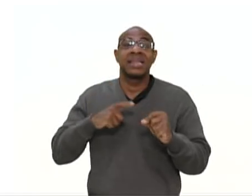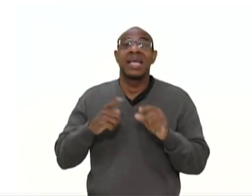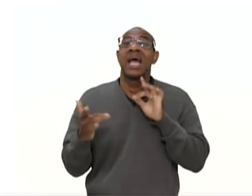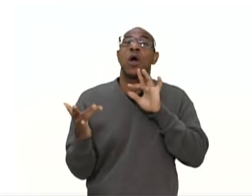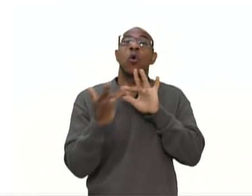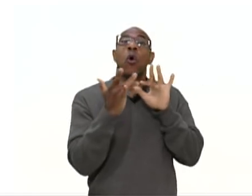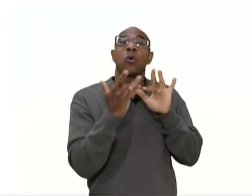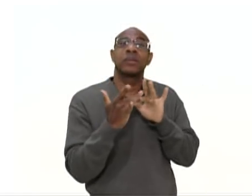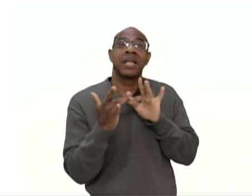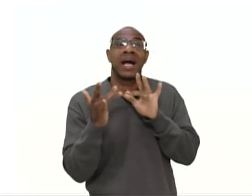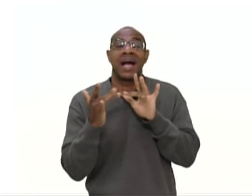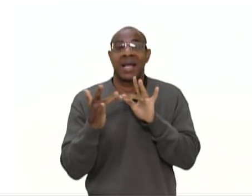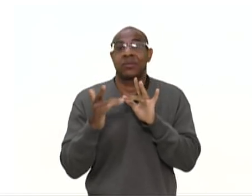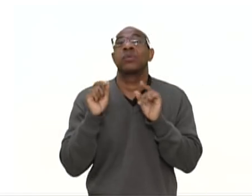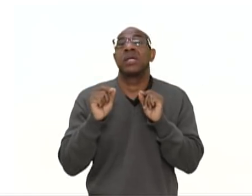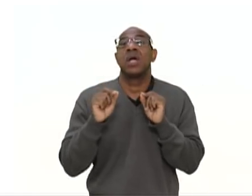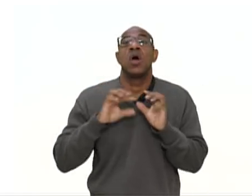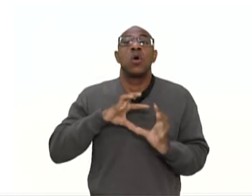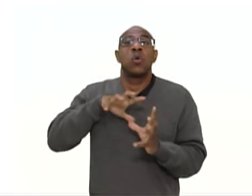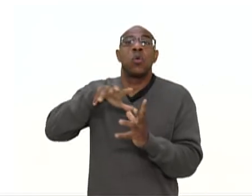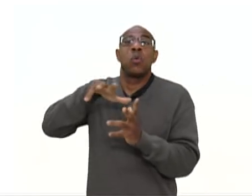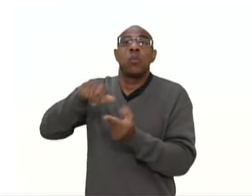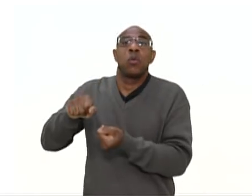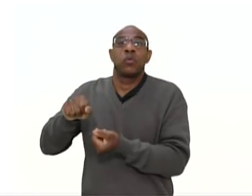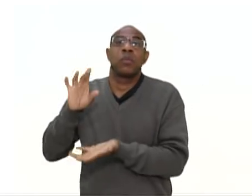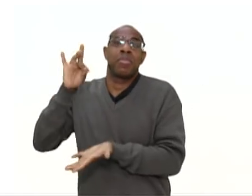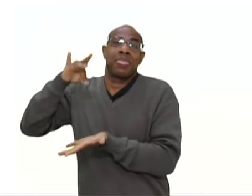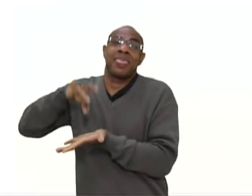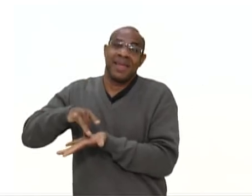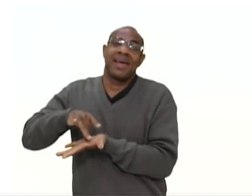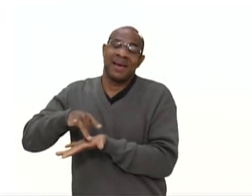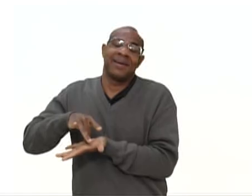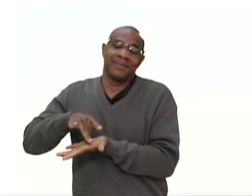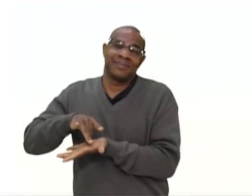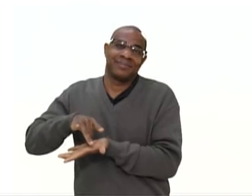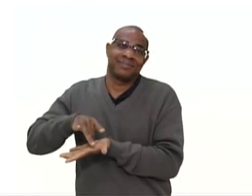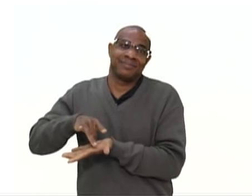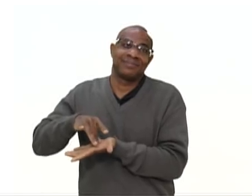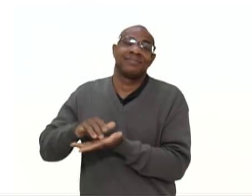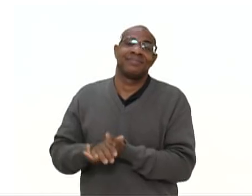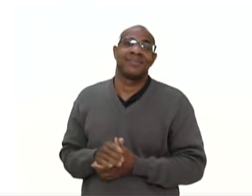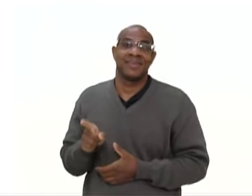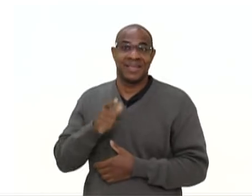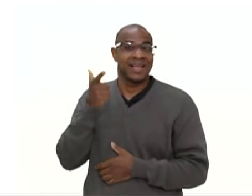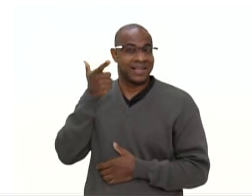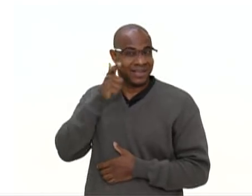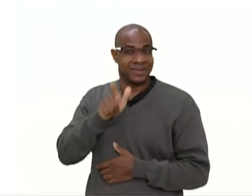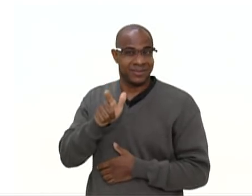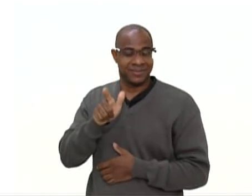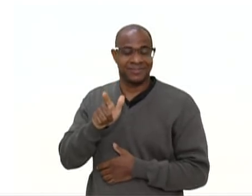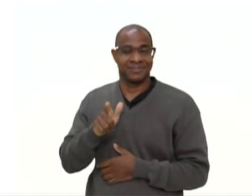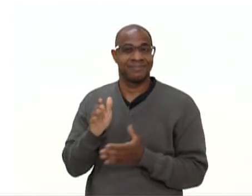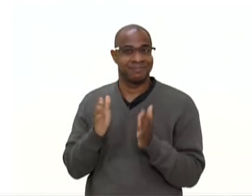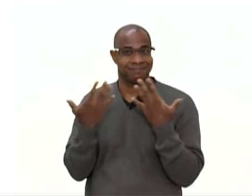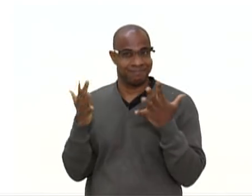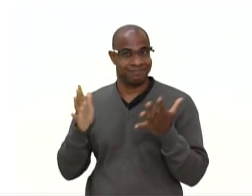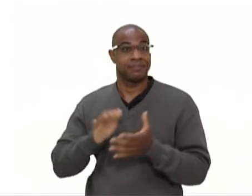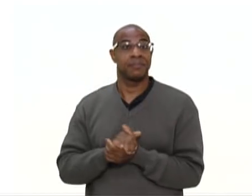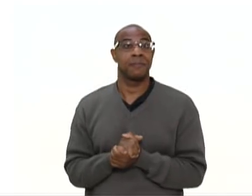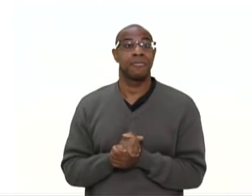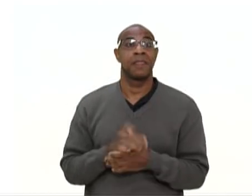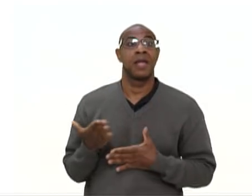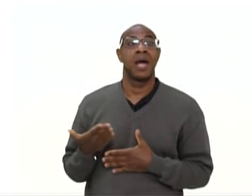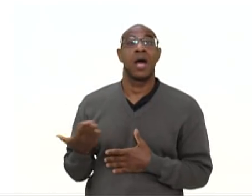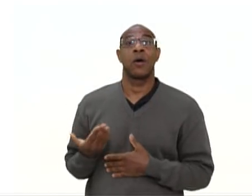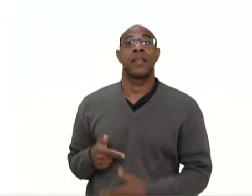mais contato com o mundo real. Muito bem. Se você acertou, meus parabéns.